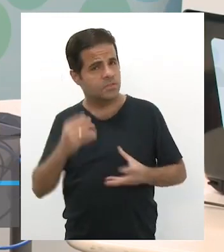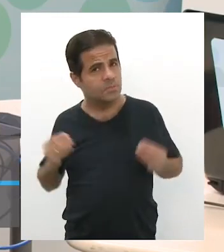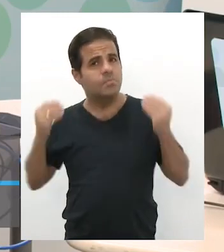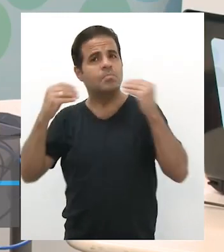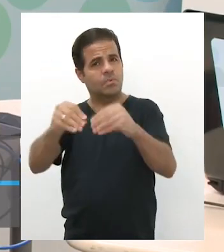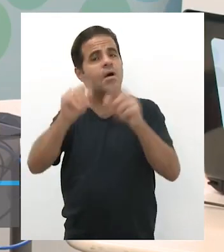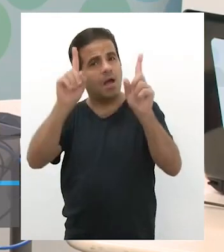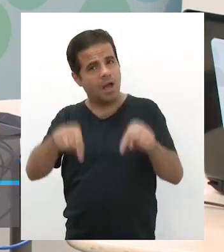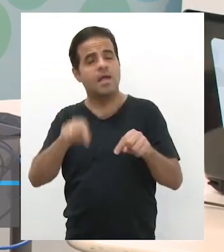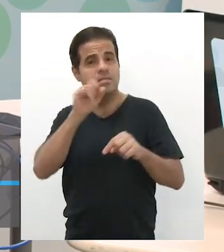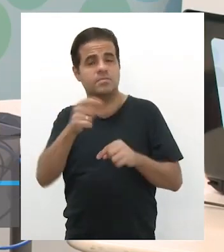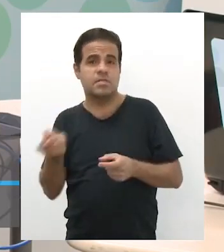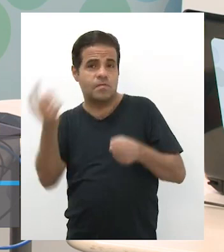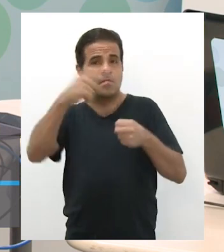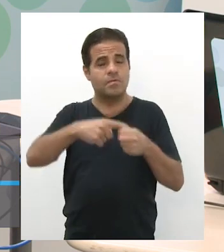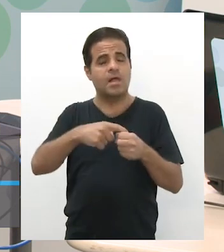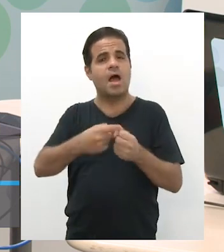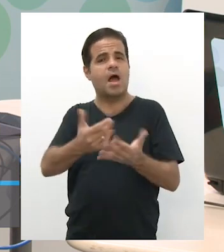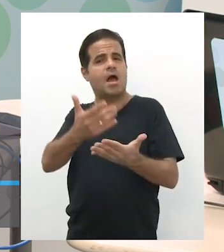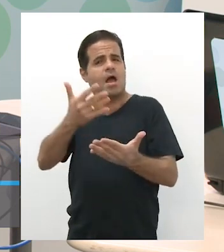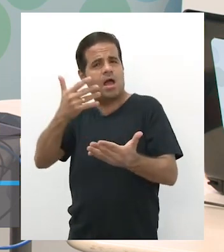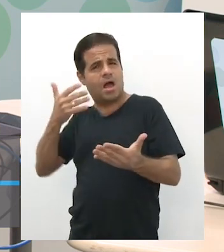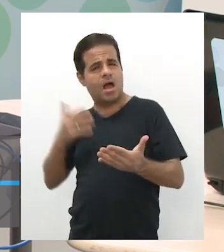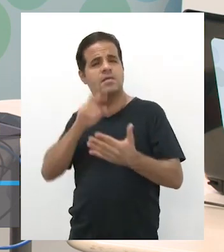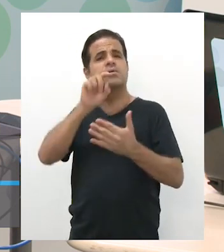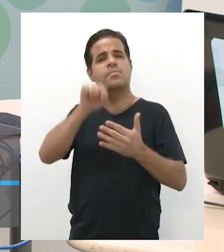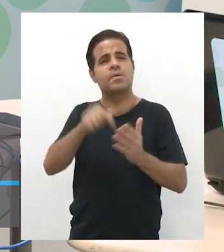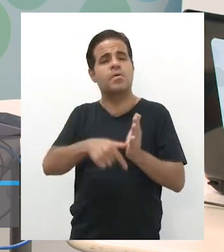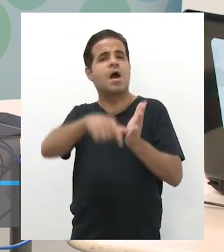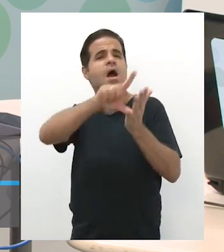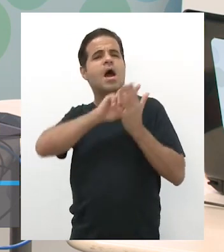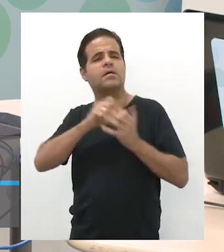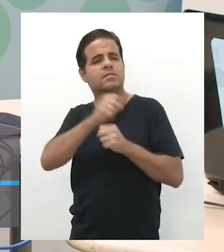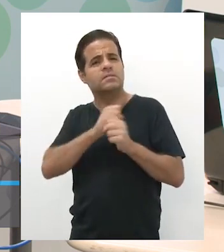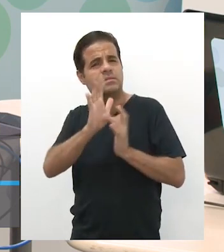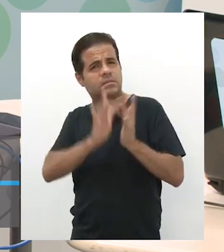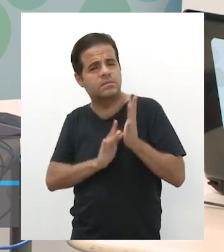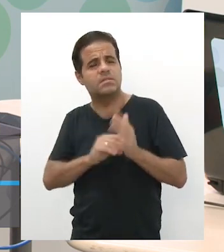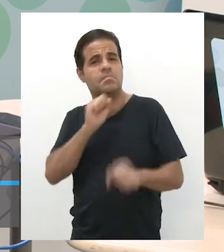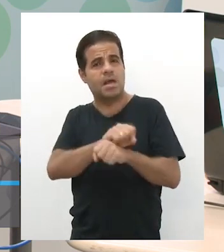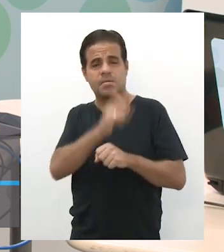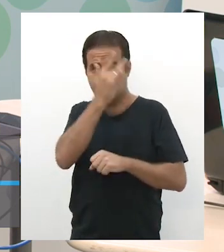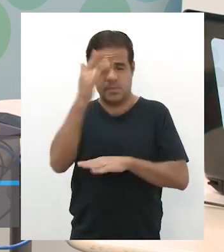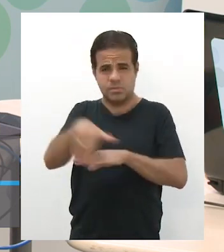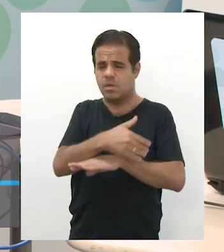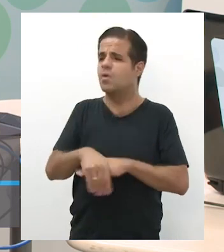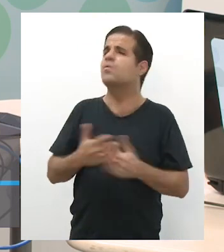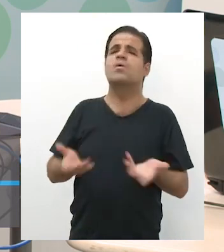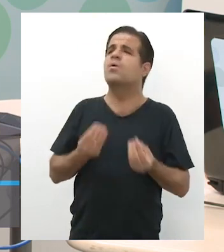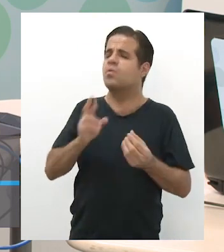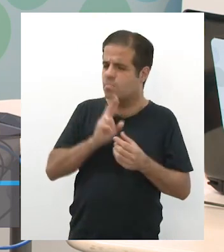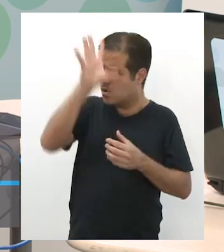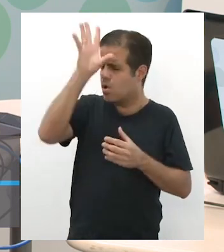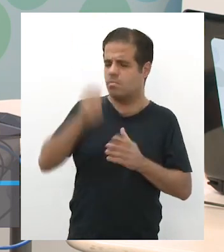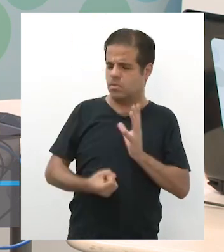versão lendária. Se vocês voltassem lá nos 5.000 antes de Cristo, lá e parasse uma pessoa na rua ali em Roma, falasse assim, como que Roma